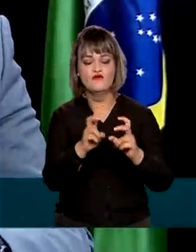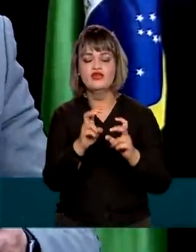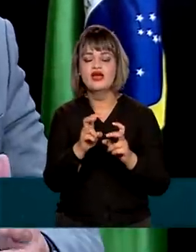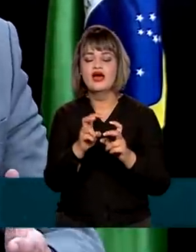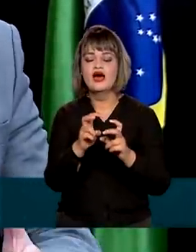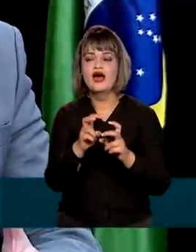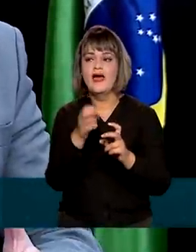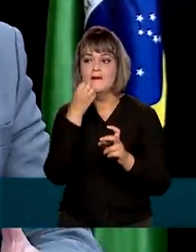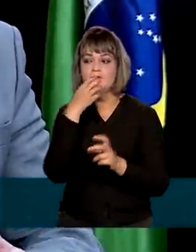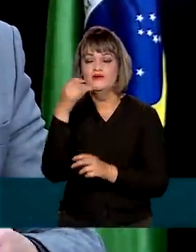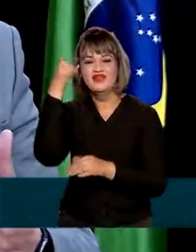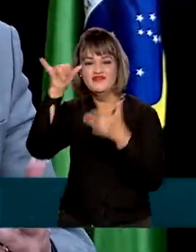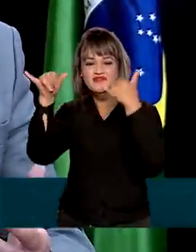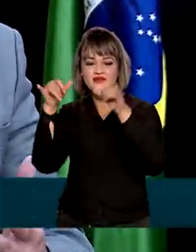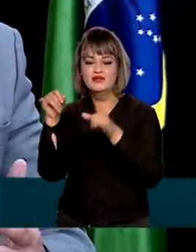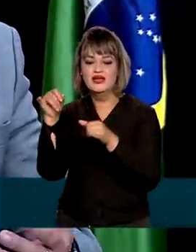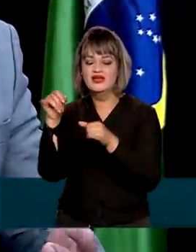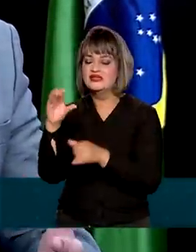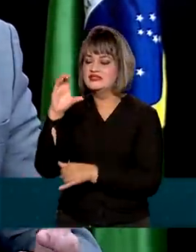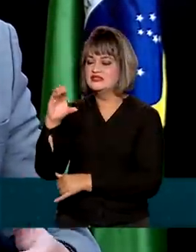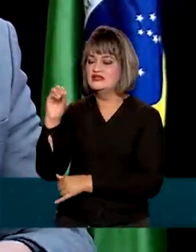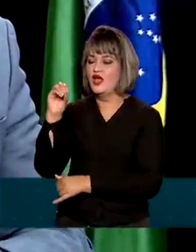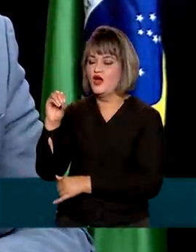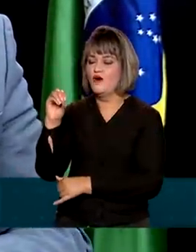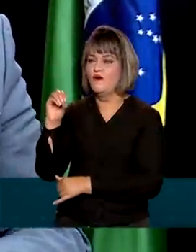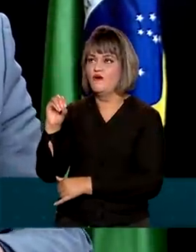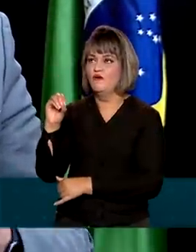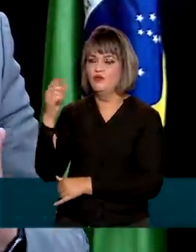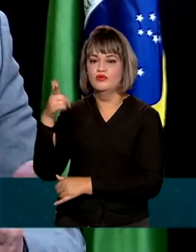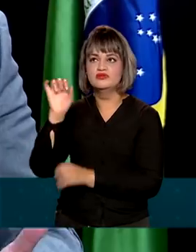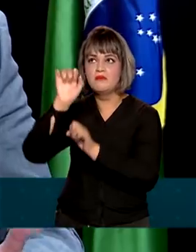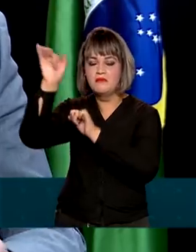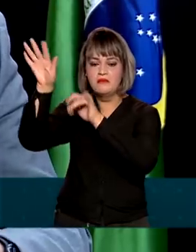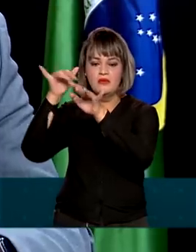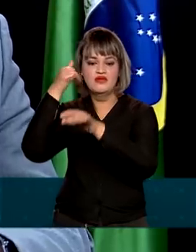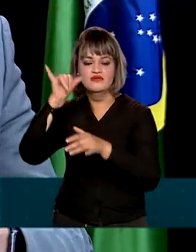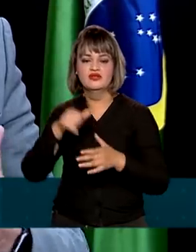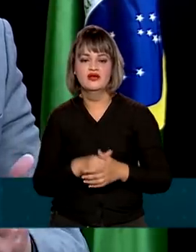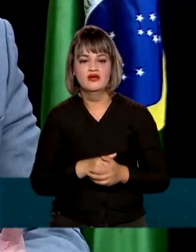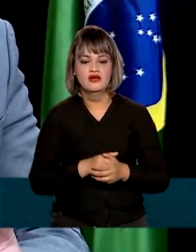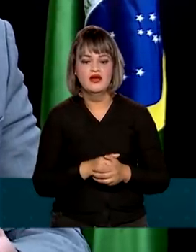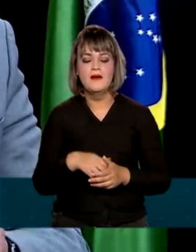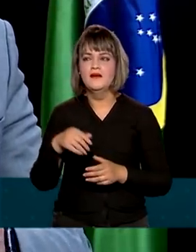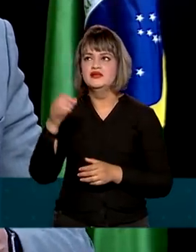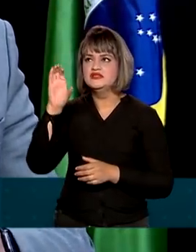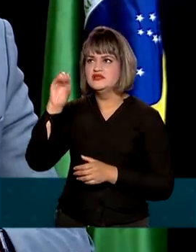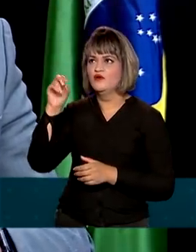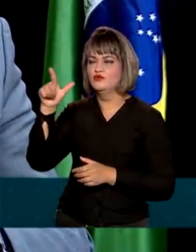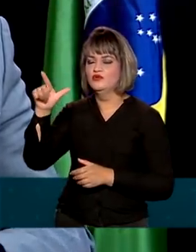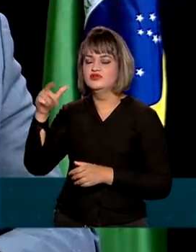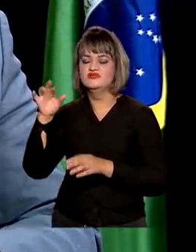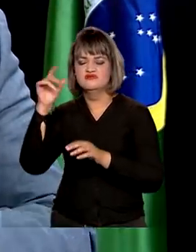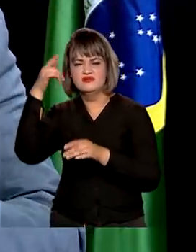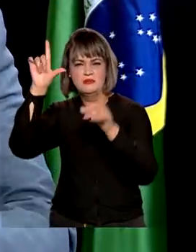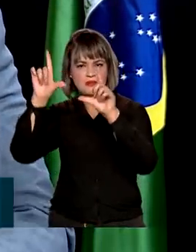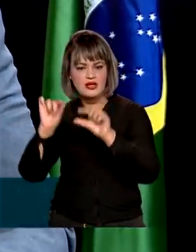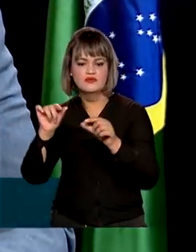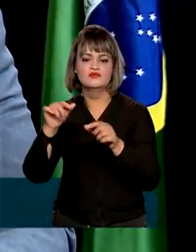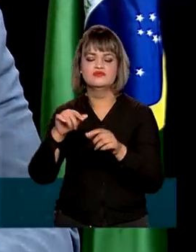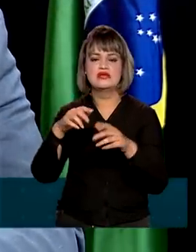substituir milhões de toneladas de CO2 da atmosfera então é menos emissão de CO2 é menos emissão de material particulado